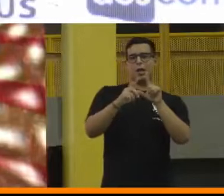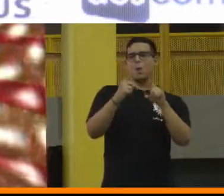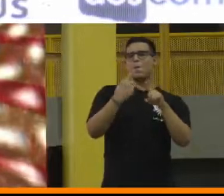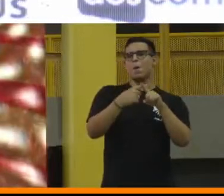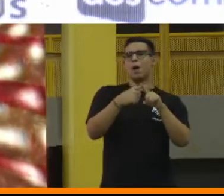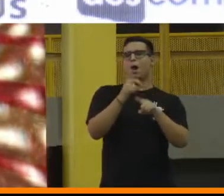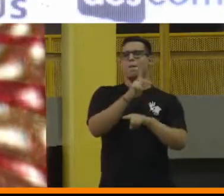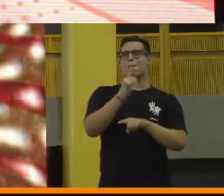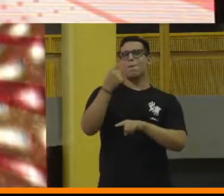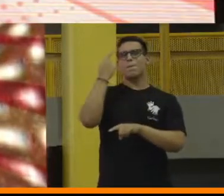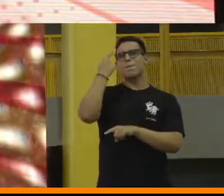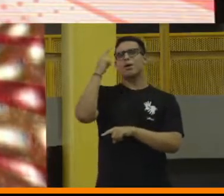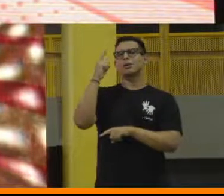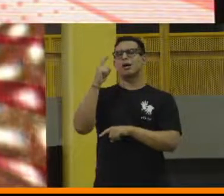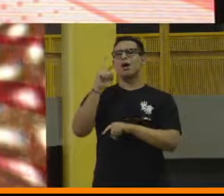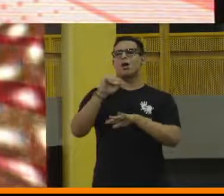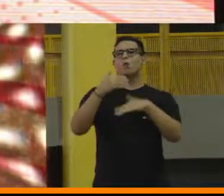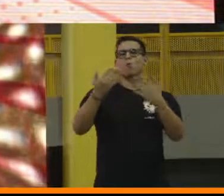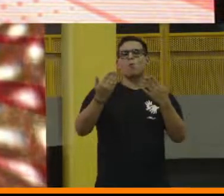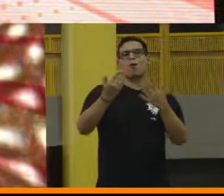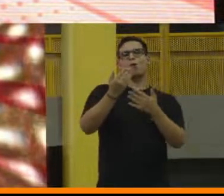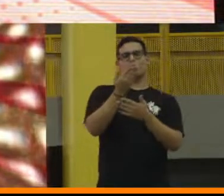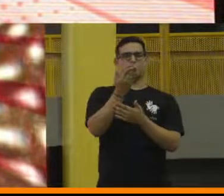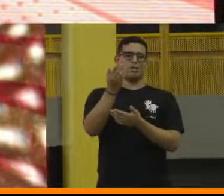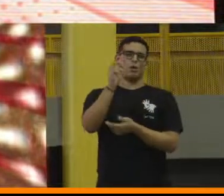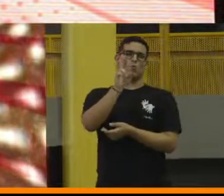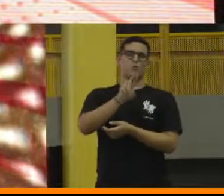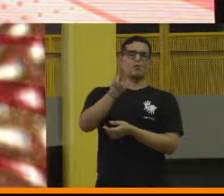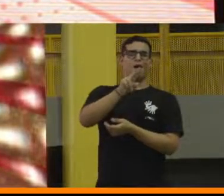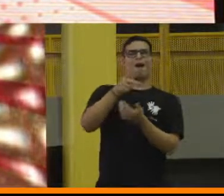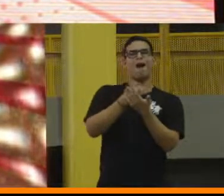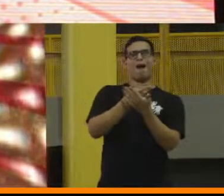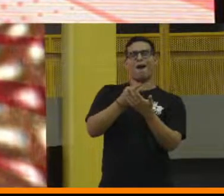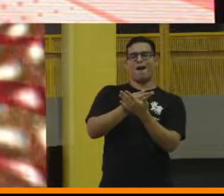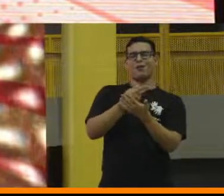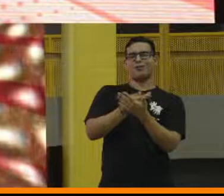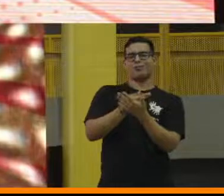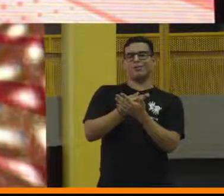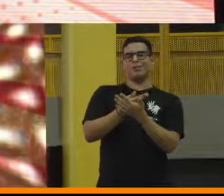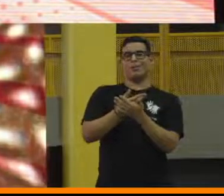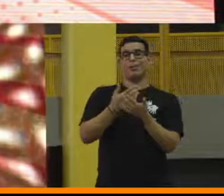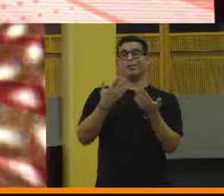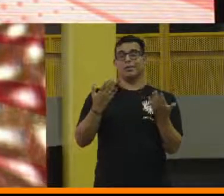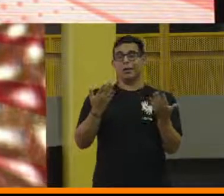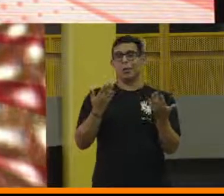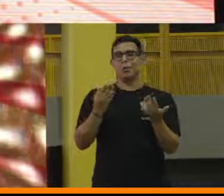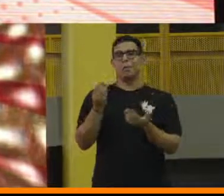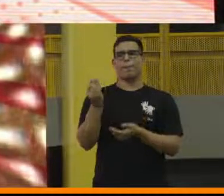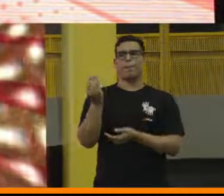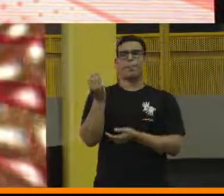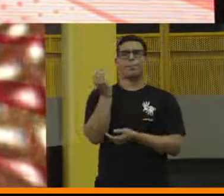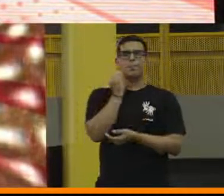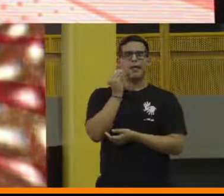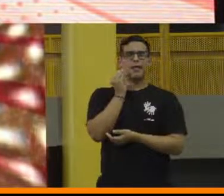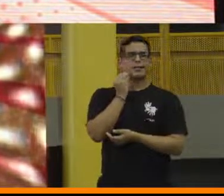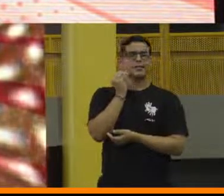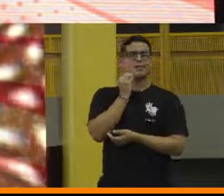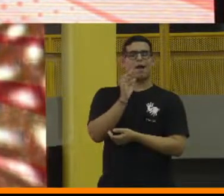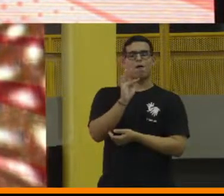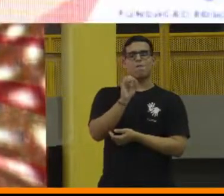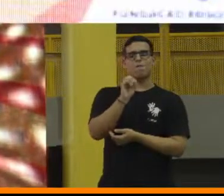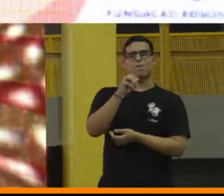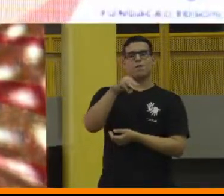iriam fazer. O que isso quer dizer? Testar fórmulas é o mesmo que jogar na